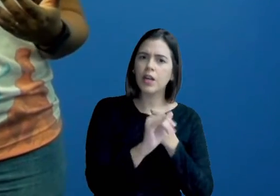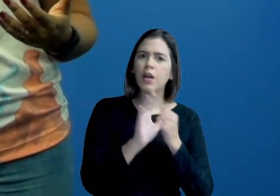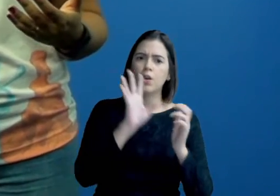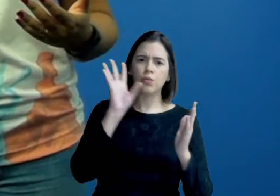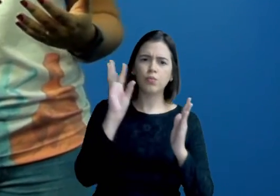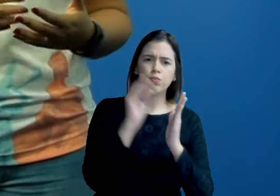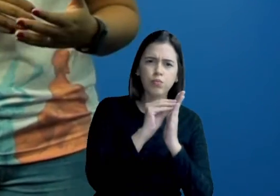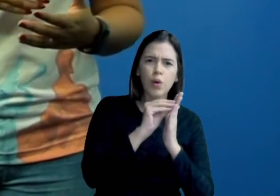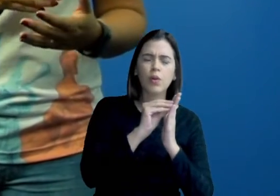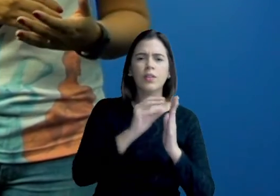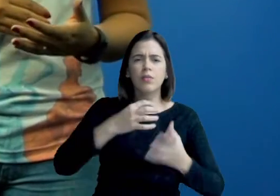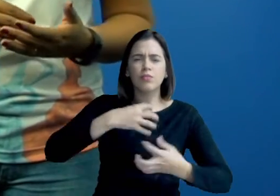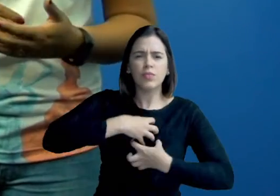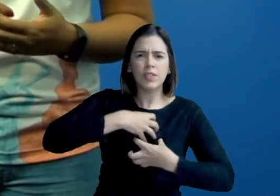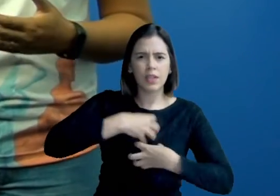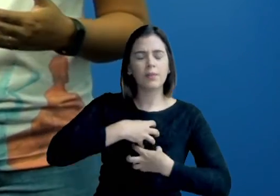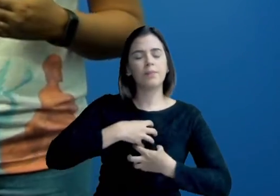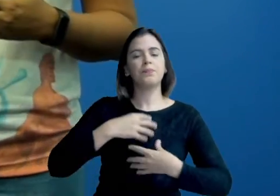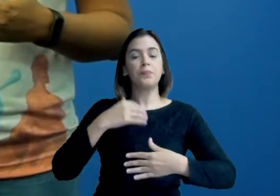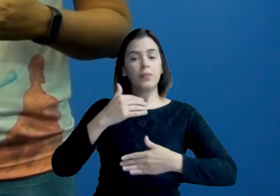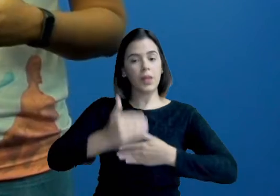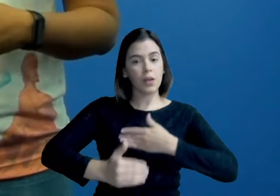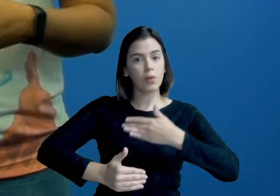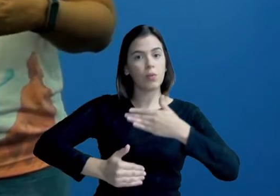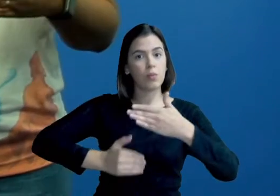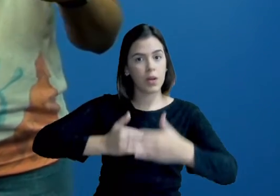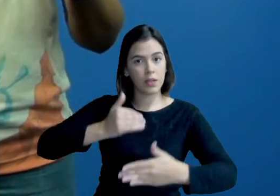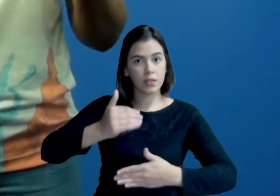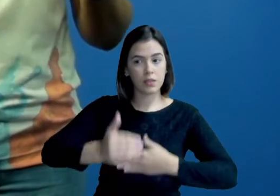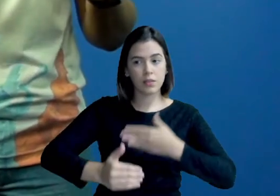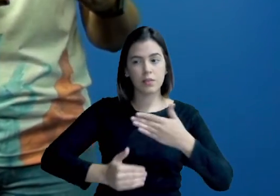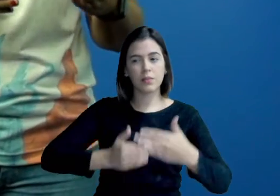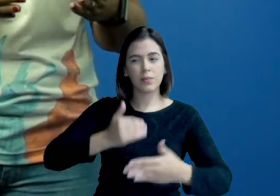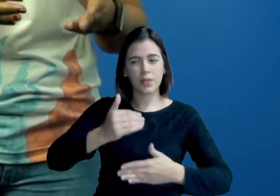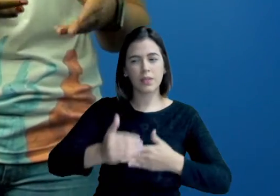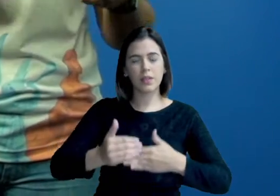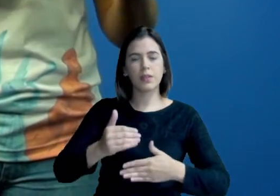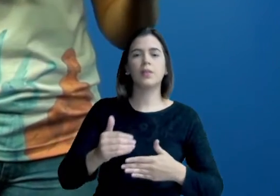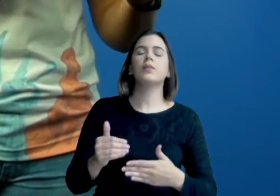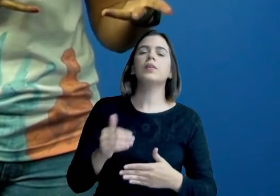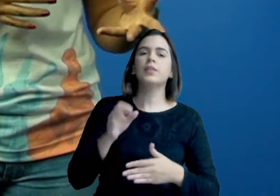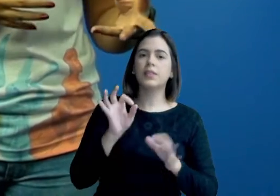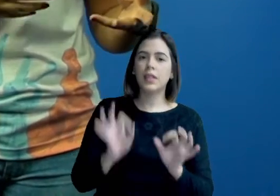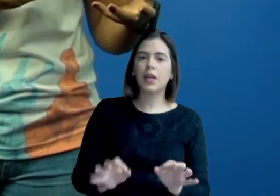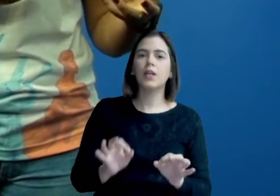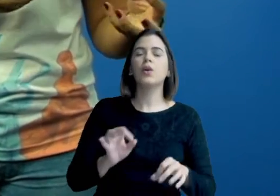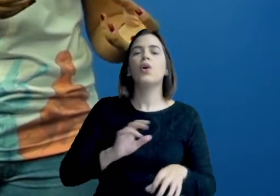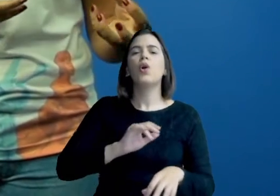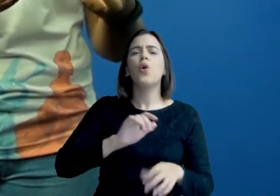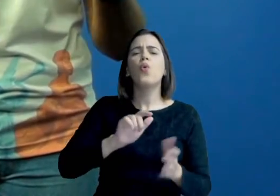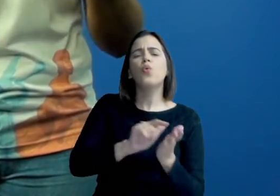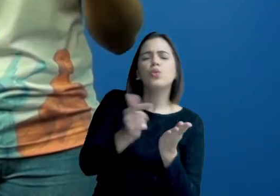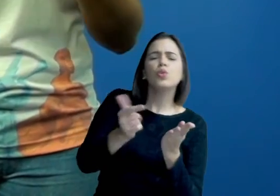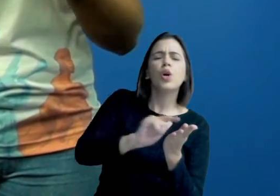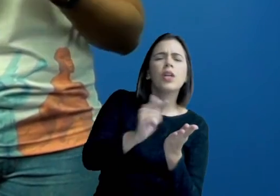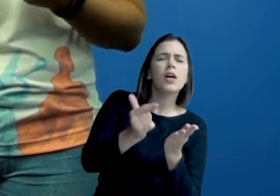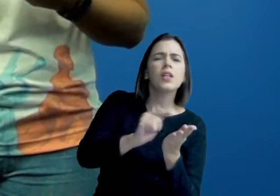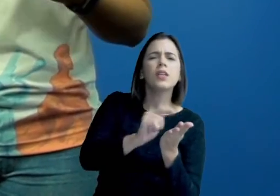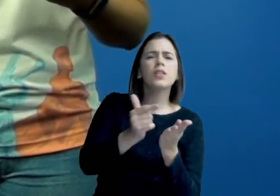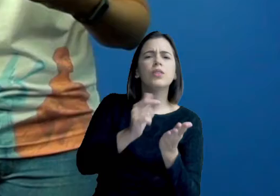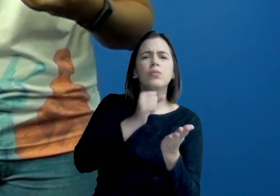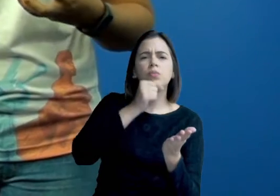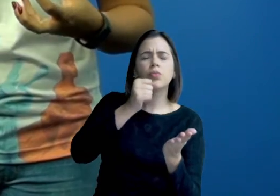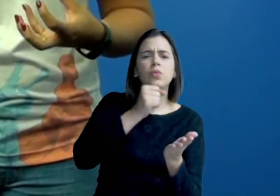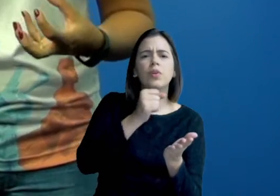expressões sentimentais. E aí, com o passar do tempo, periodismo é o jornalismo. O jornalismo